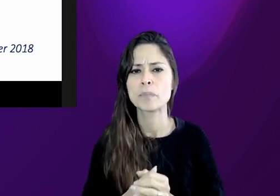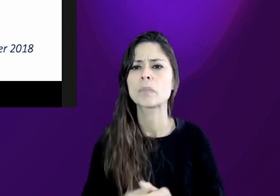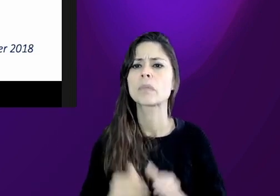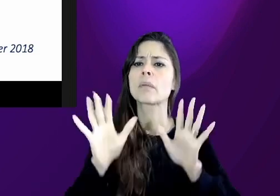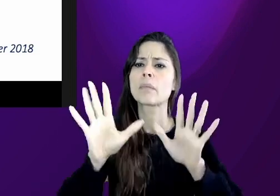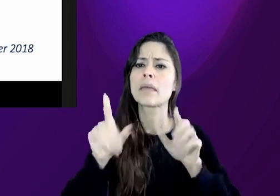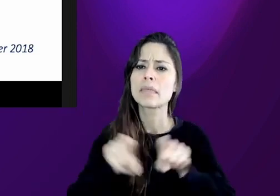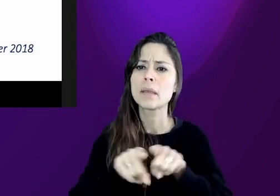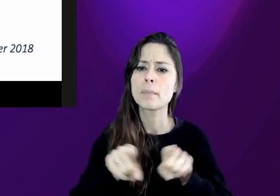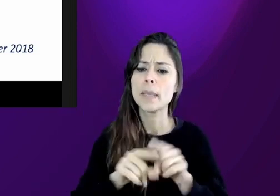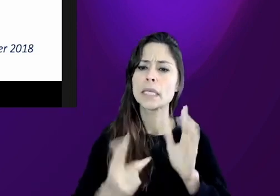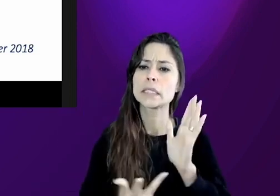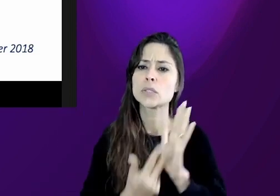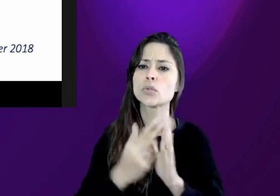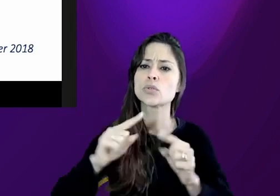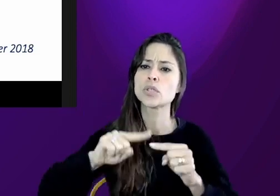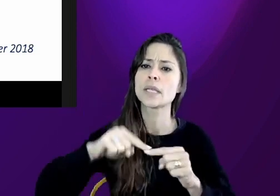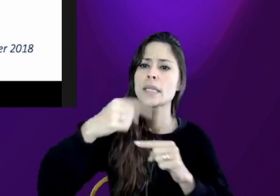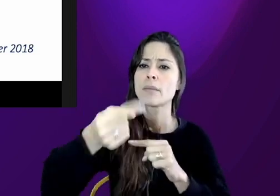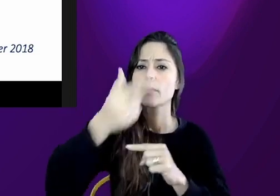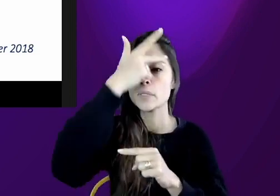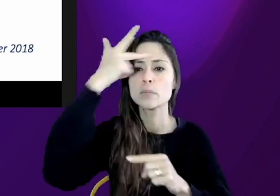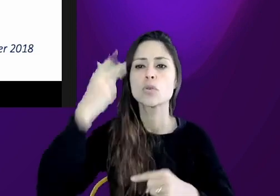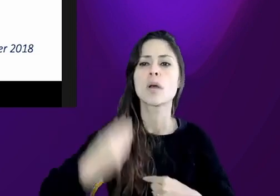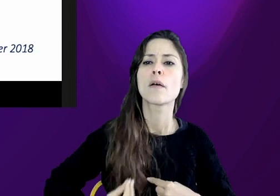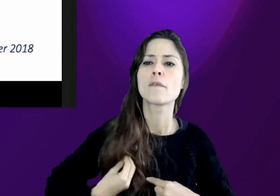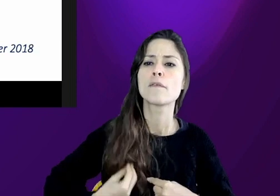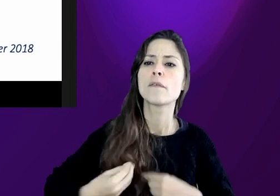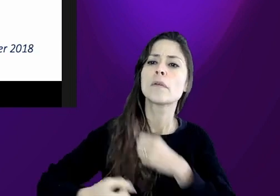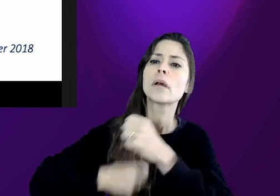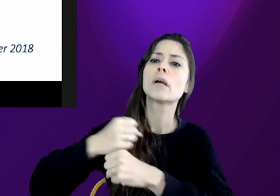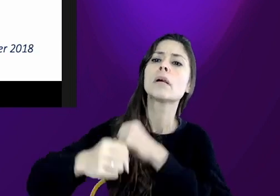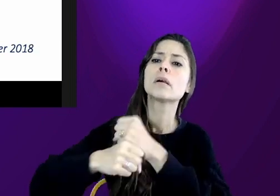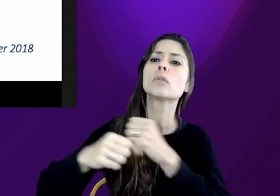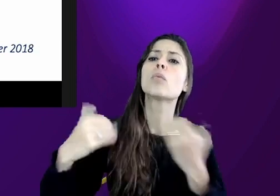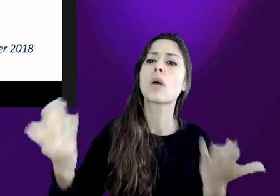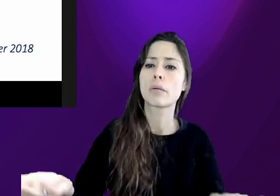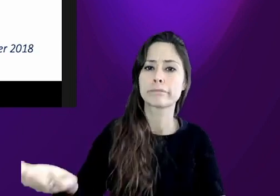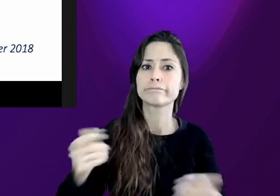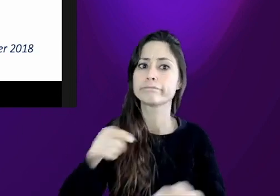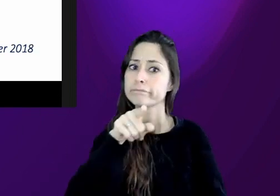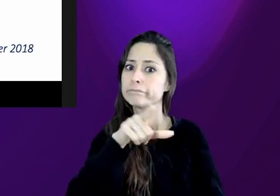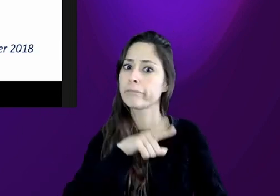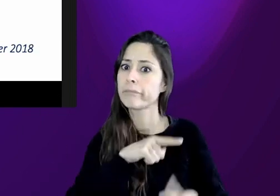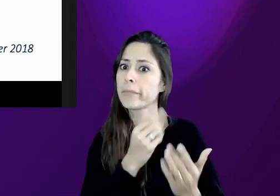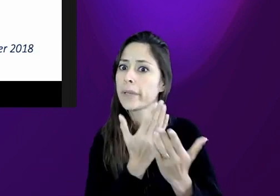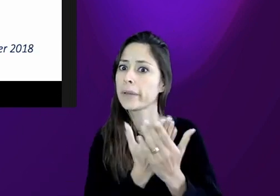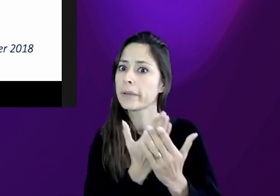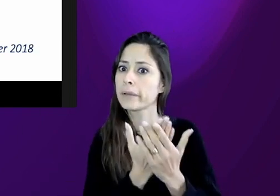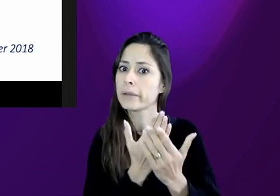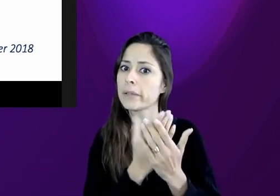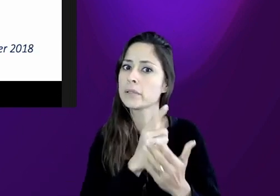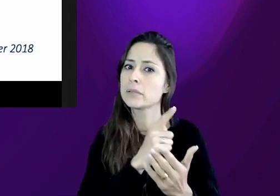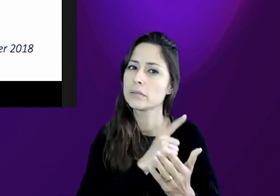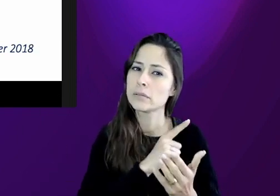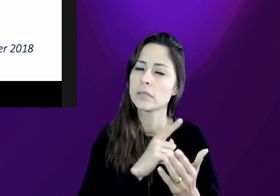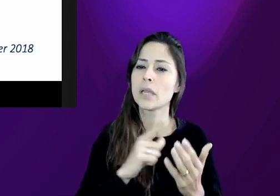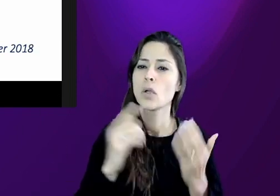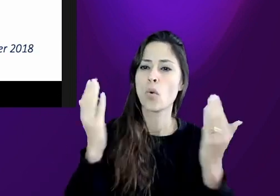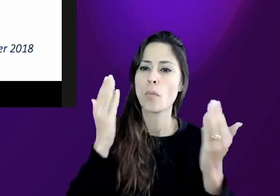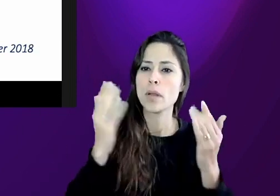global, o melhor estudo que nós temos, a maior série de casos é um estudo retrospectivo com a amostra pareada entre laparoscopia e